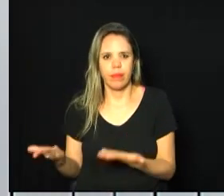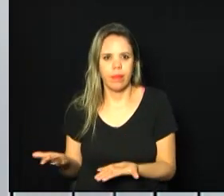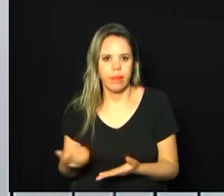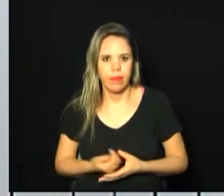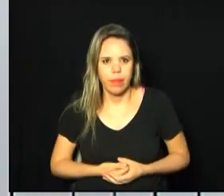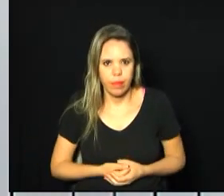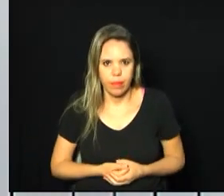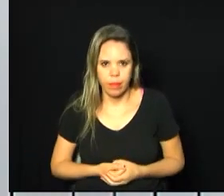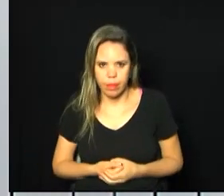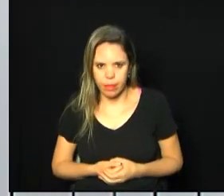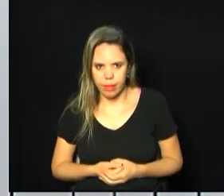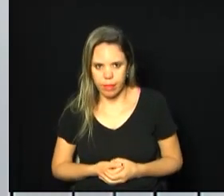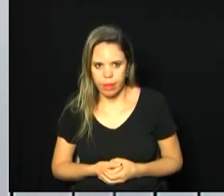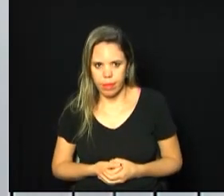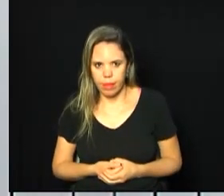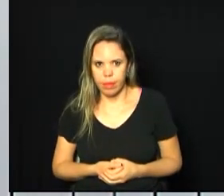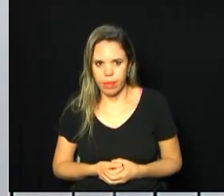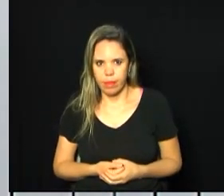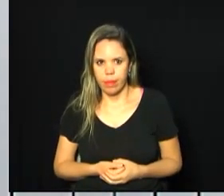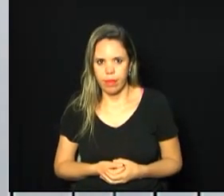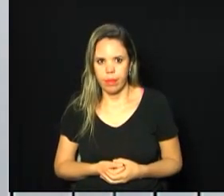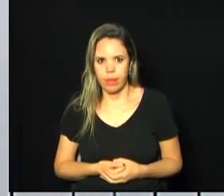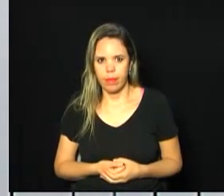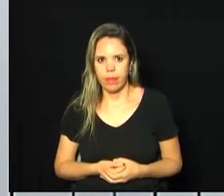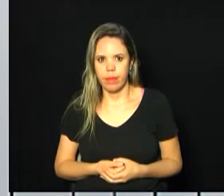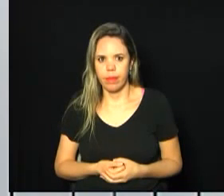o nosso DDD,